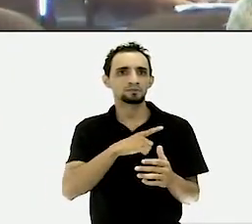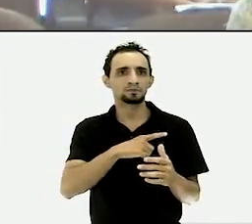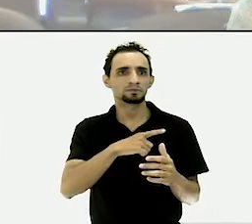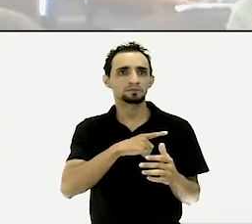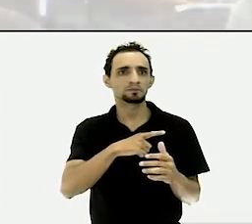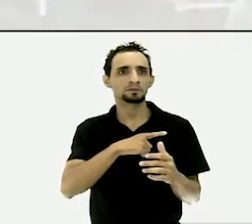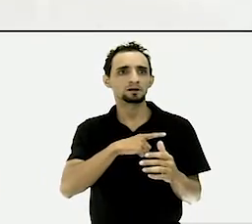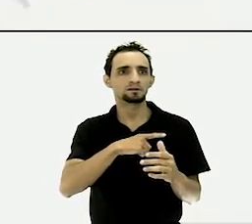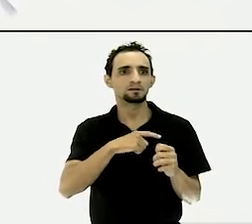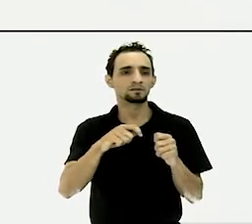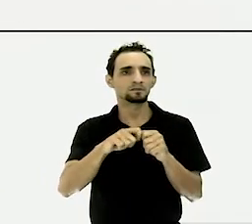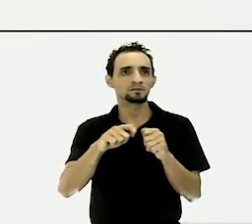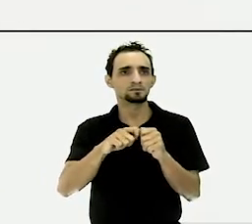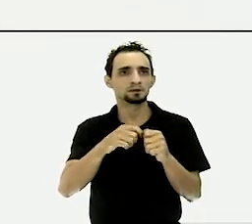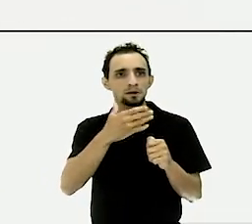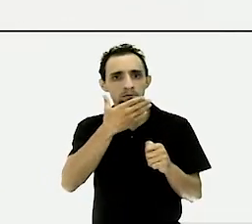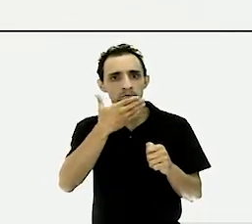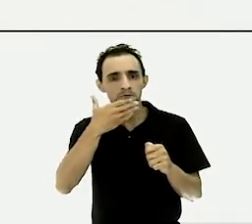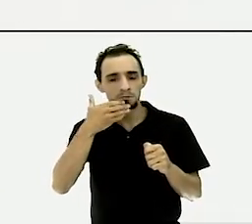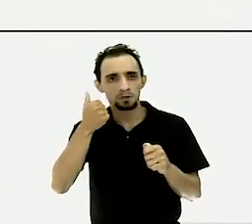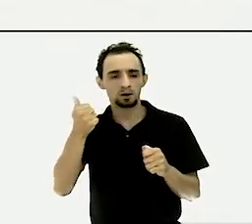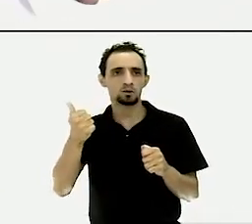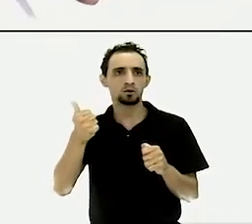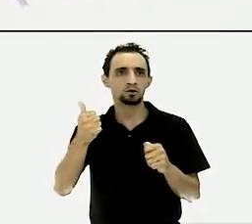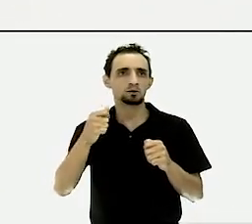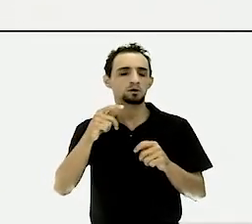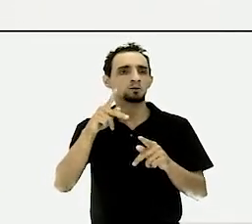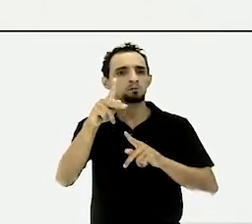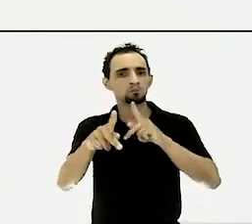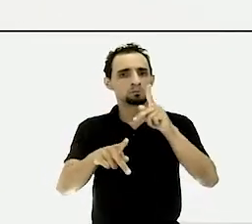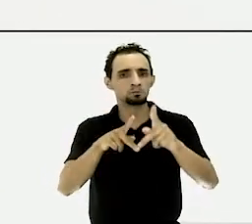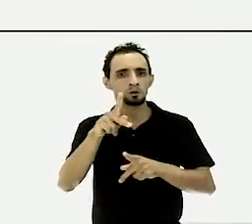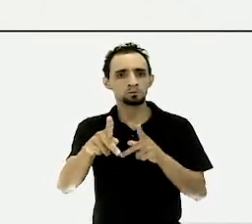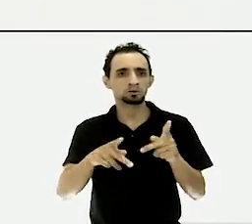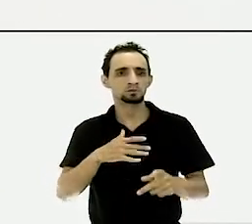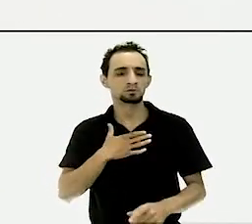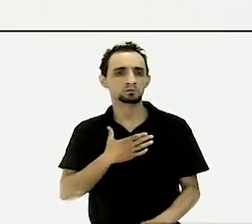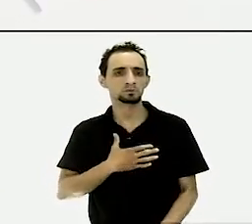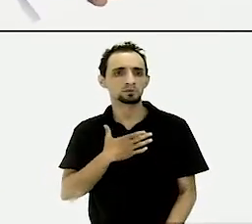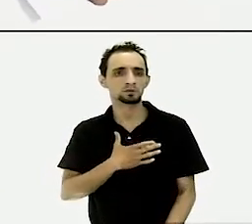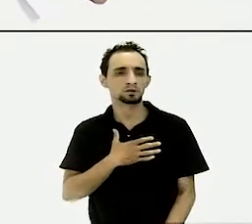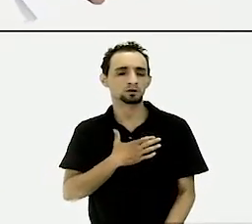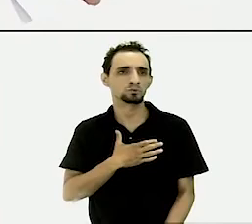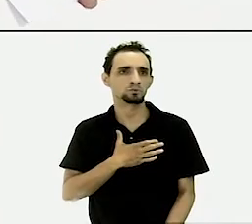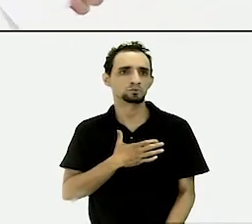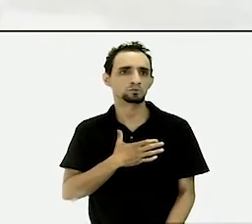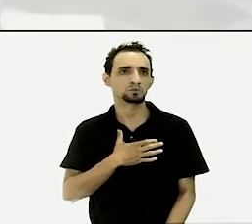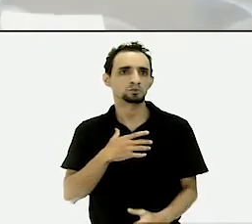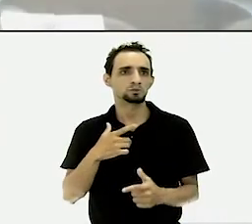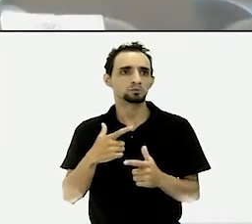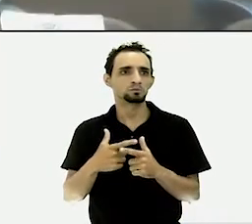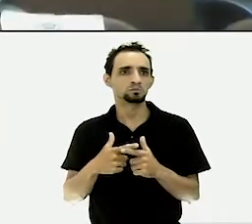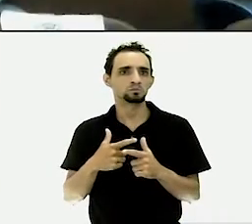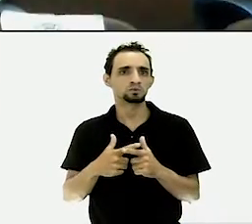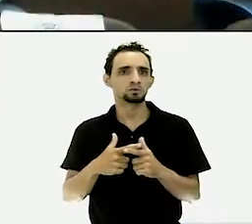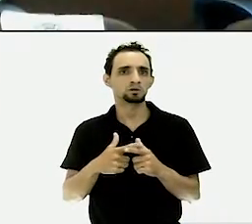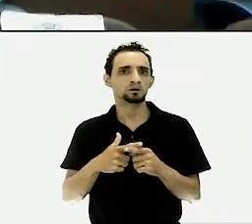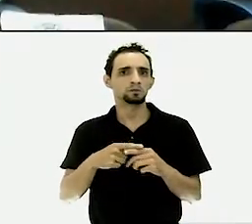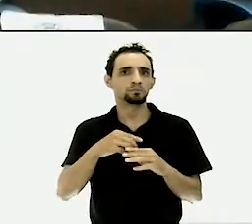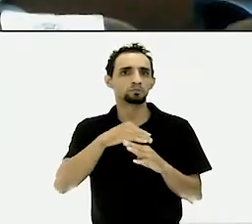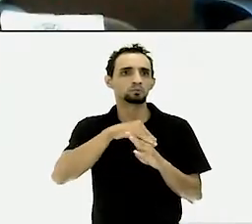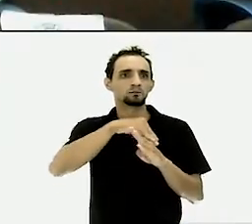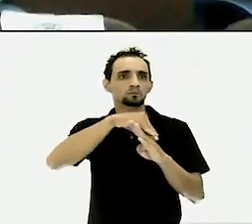o que é melhor para a população e para vocês, porque ali é um trabalho de vocês, o rendimento, o ganha-pão de vocês. E eu acredito que o